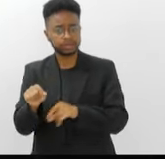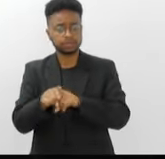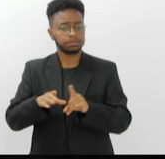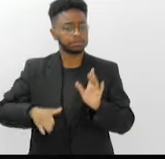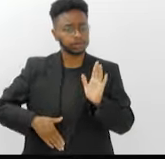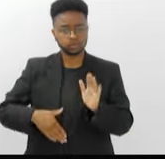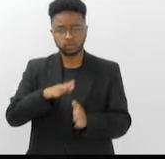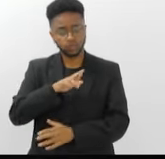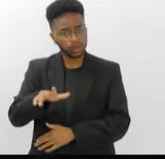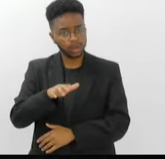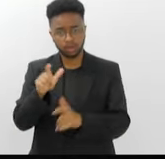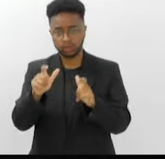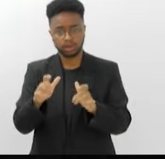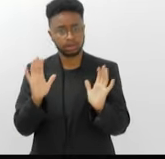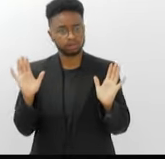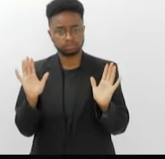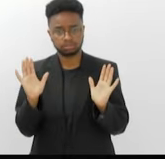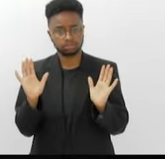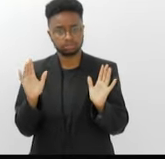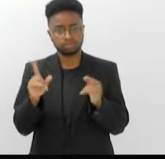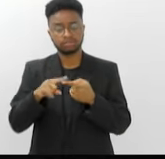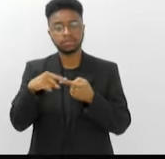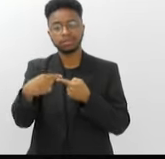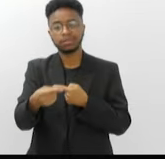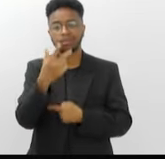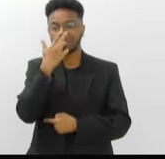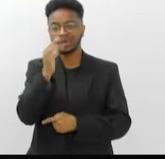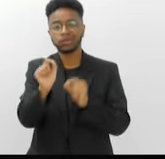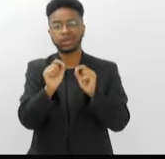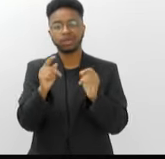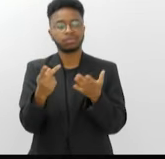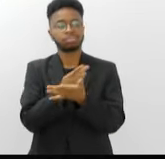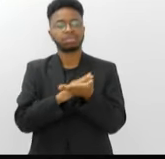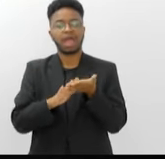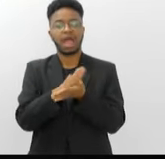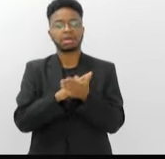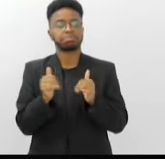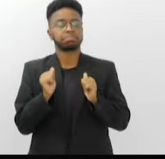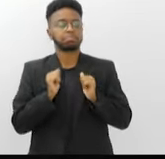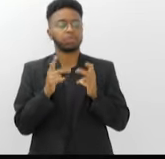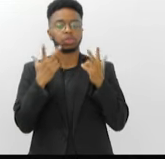depois fica parecendo que nada aconteceu.